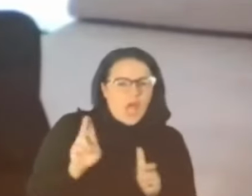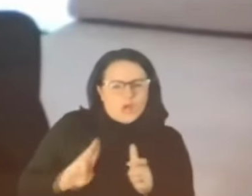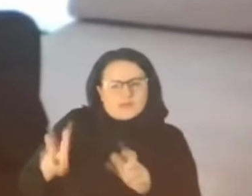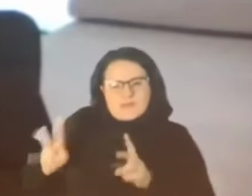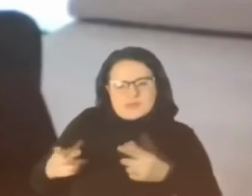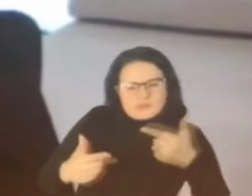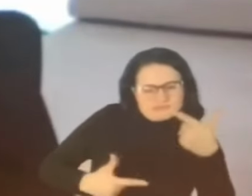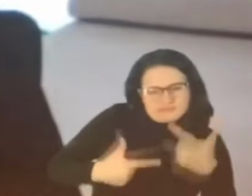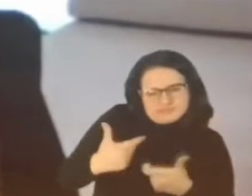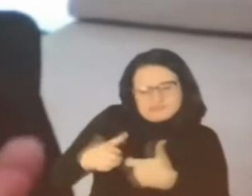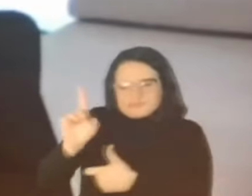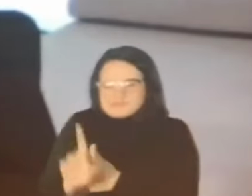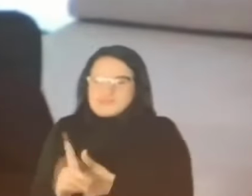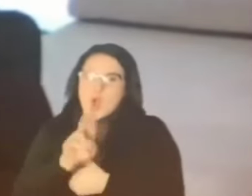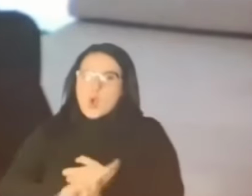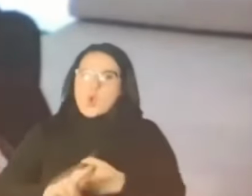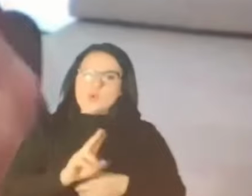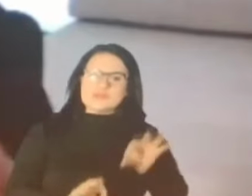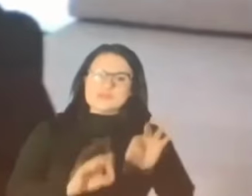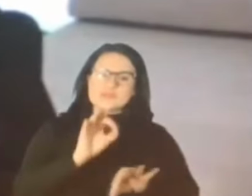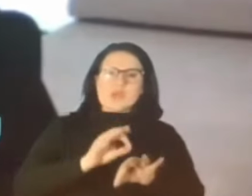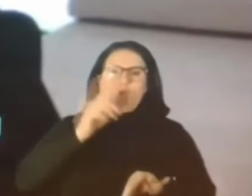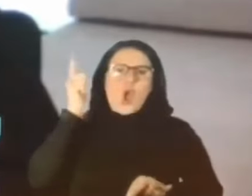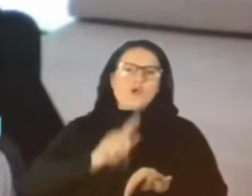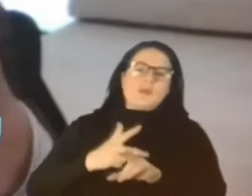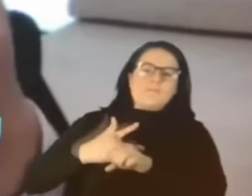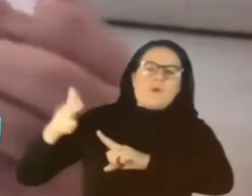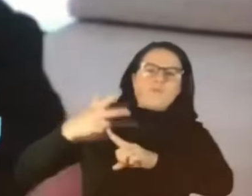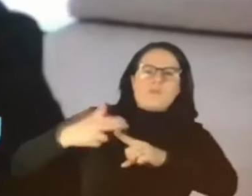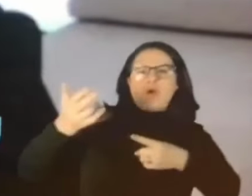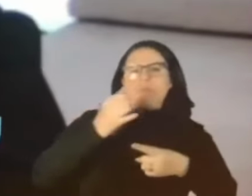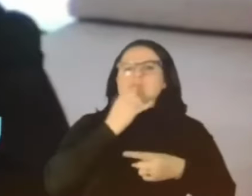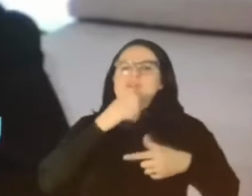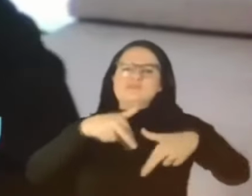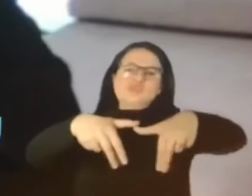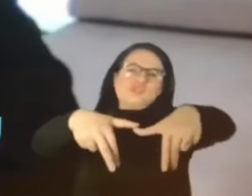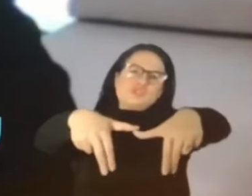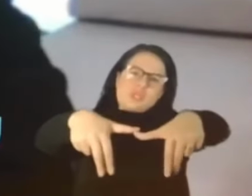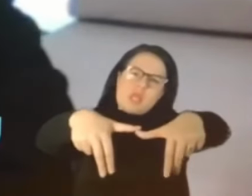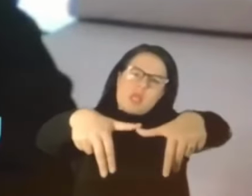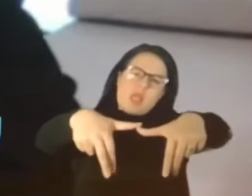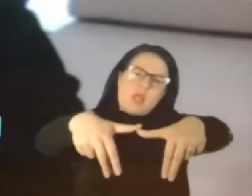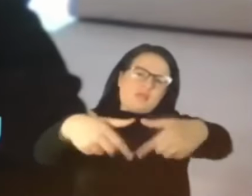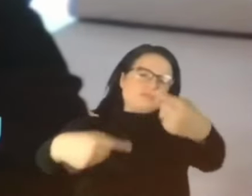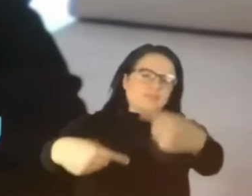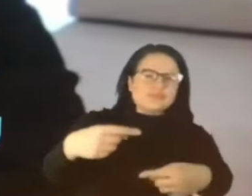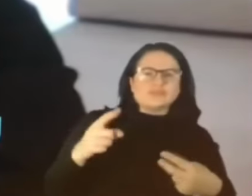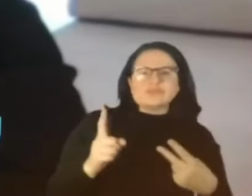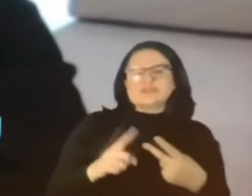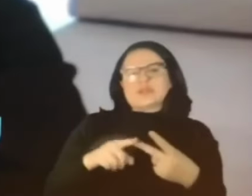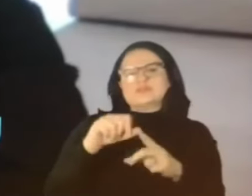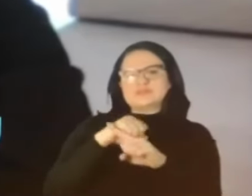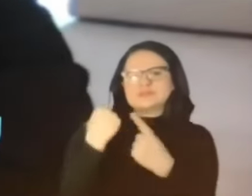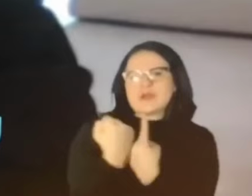para a obtenção de alguns ganhos em políticas de gênero, em políticas sociais.